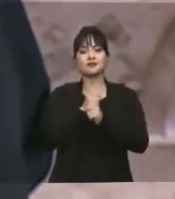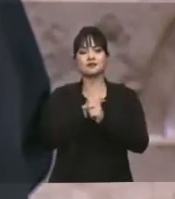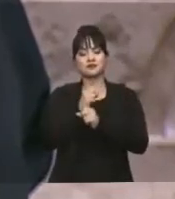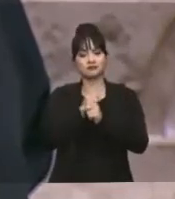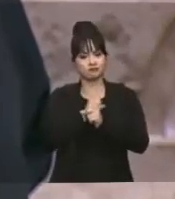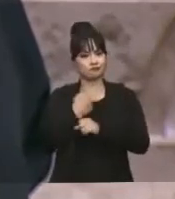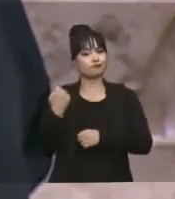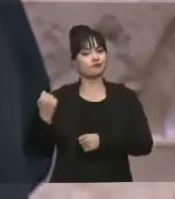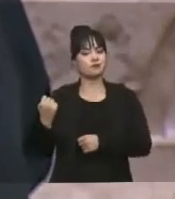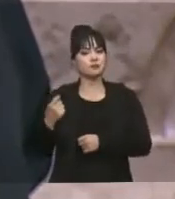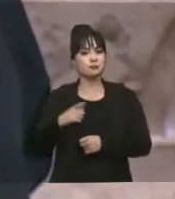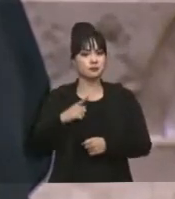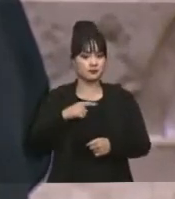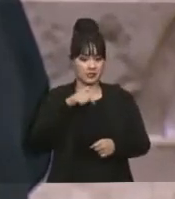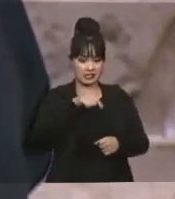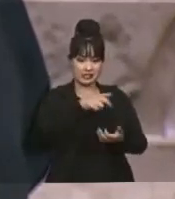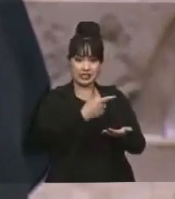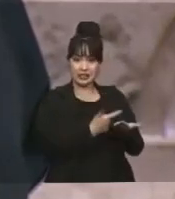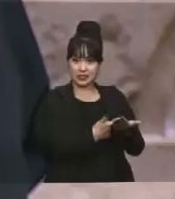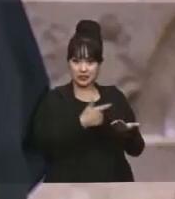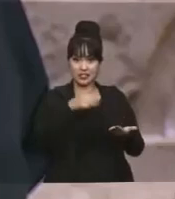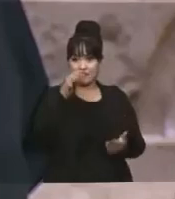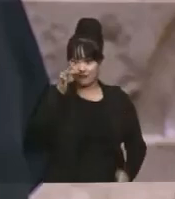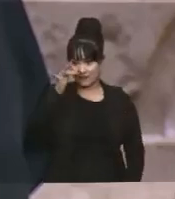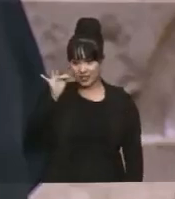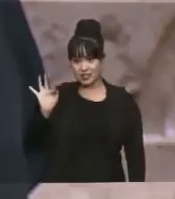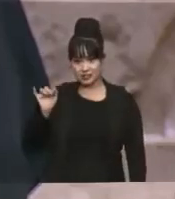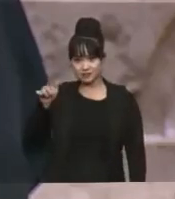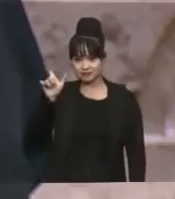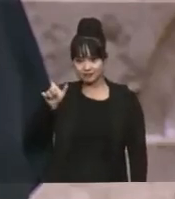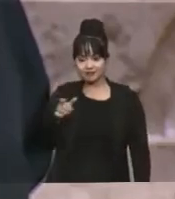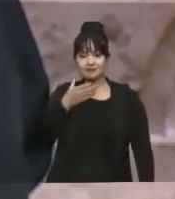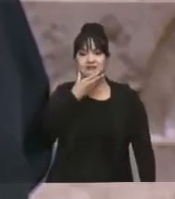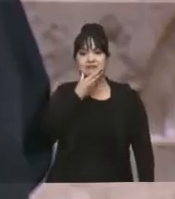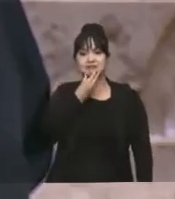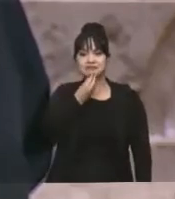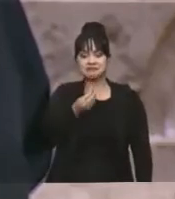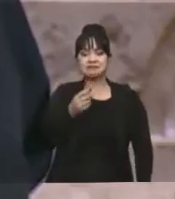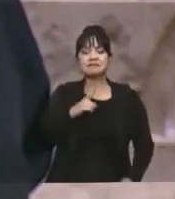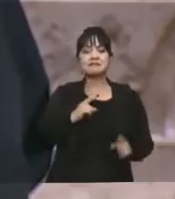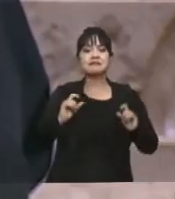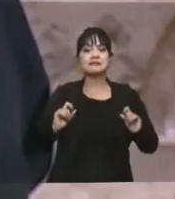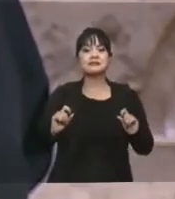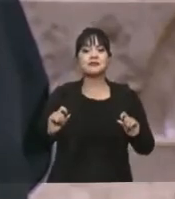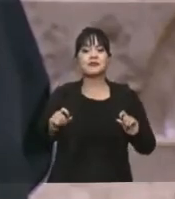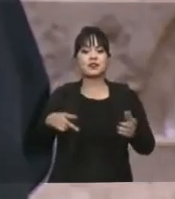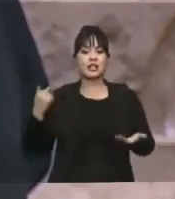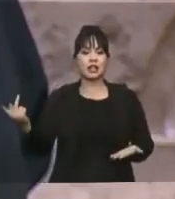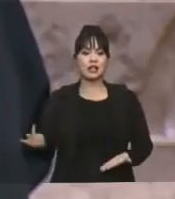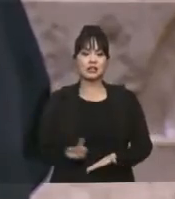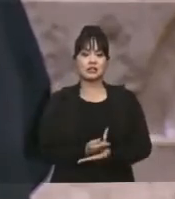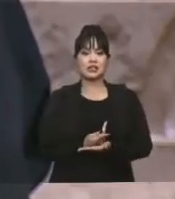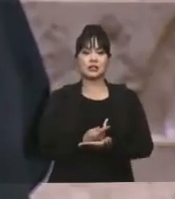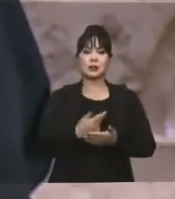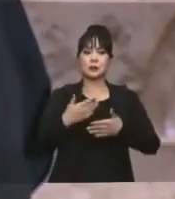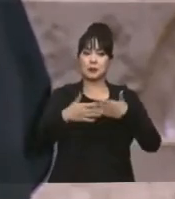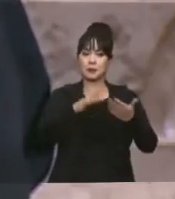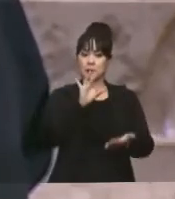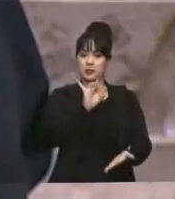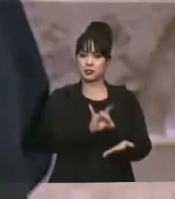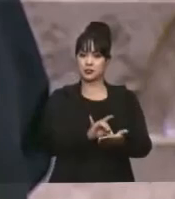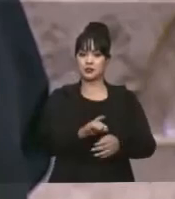a obra do francês, não sei se lamento ou se festejo ver realizadas as